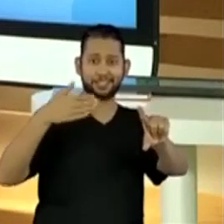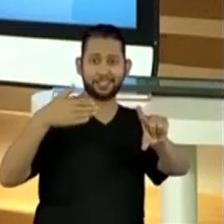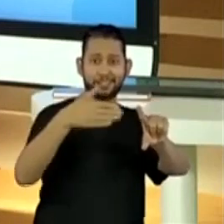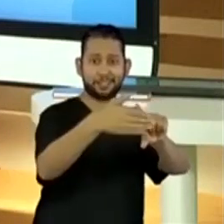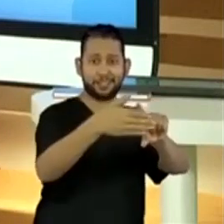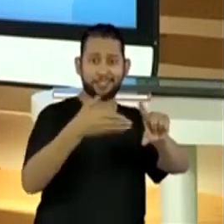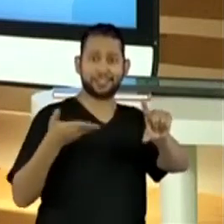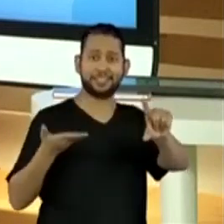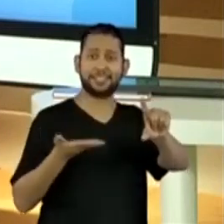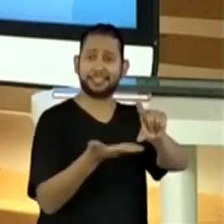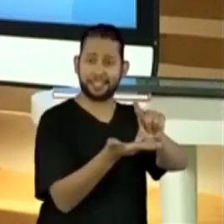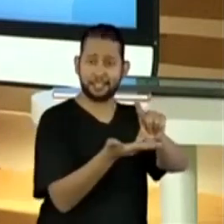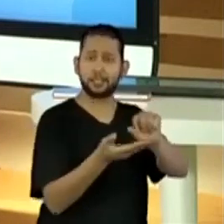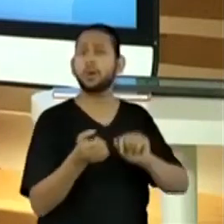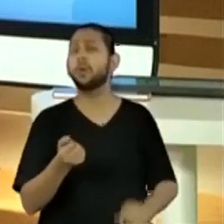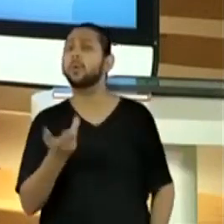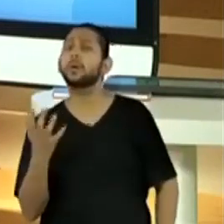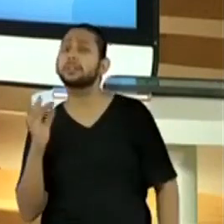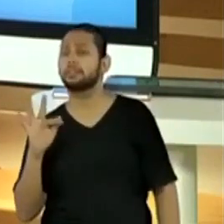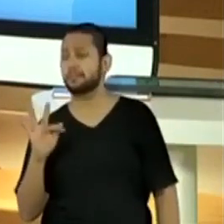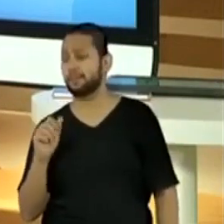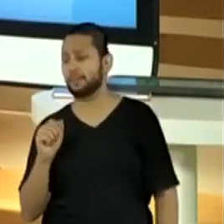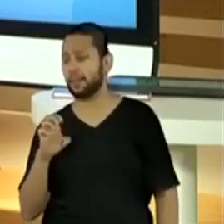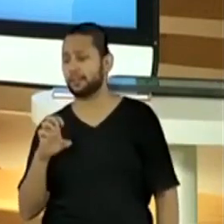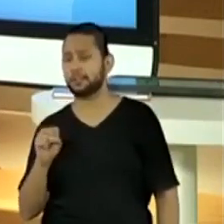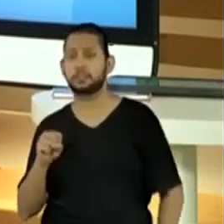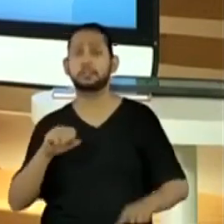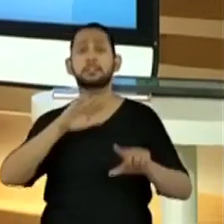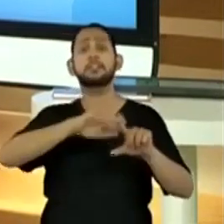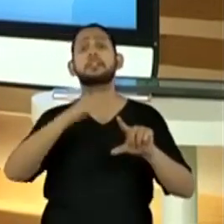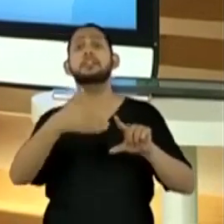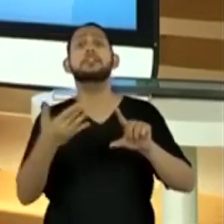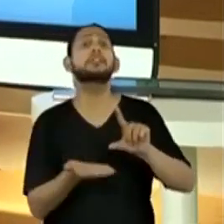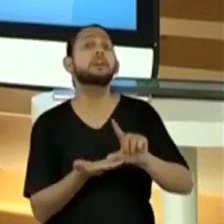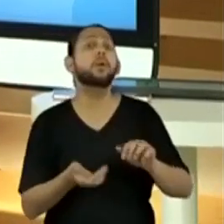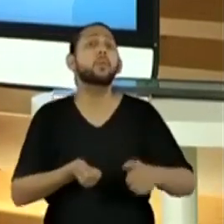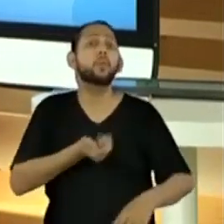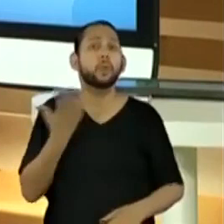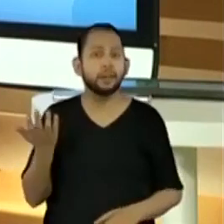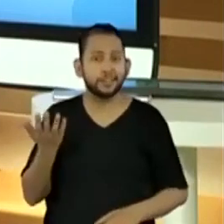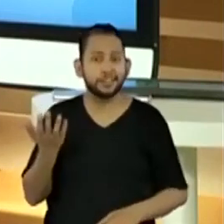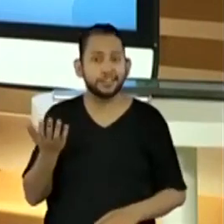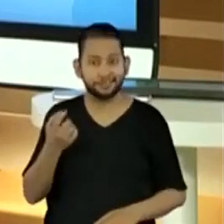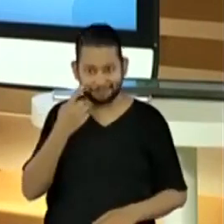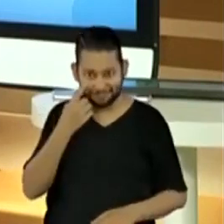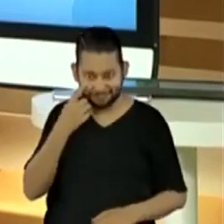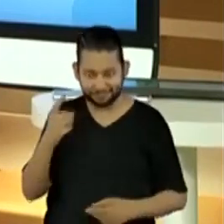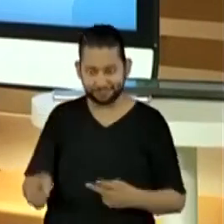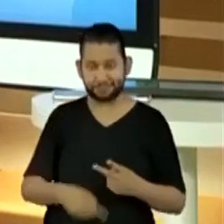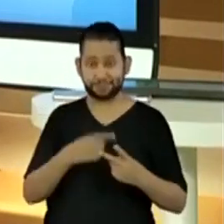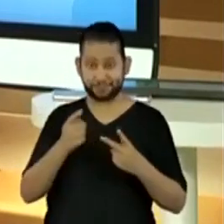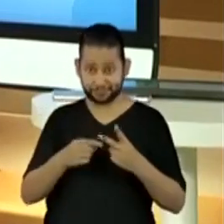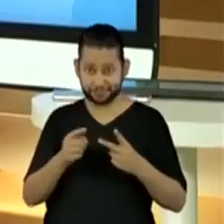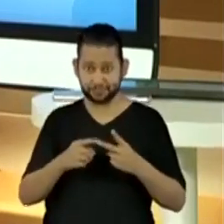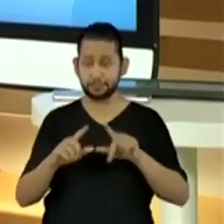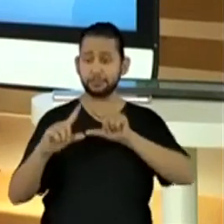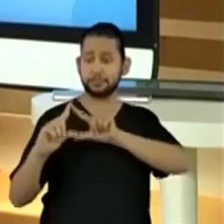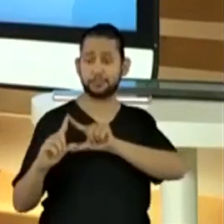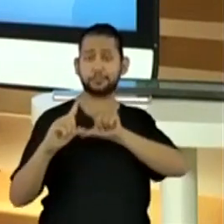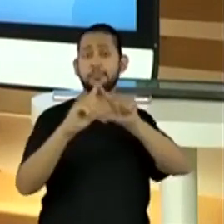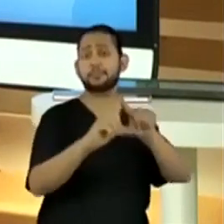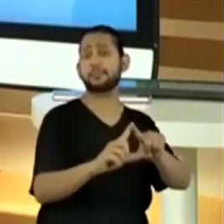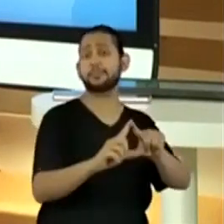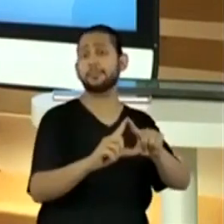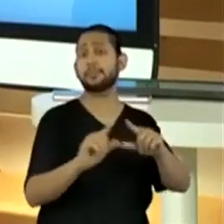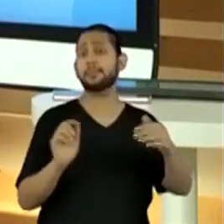sair desse lado uma face em formato de retângulo. Aqui, desse lado, também vai ter outra face em formato